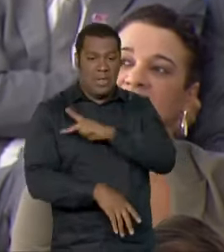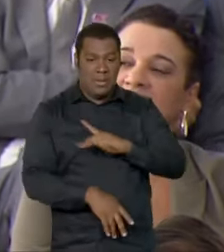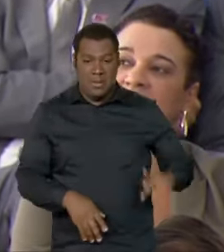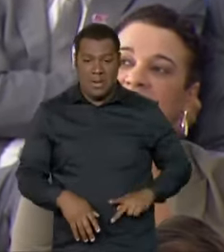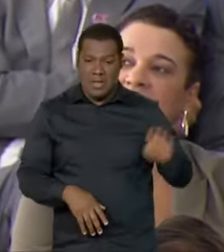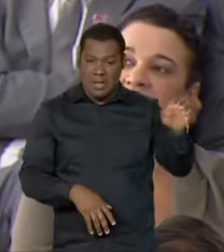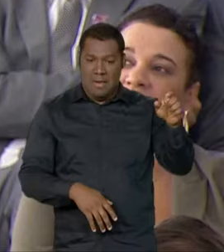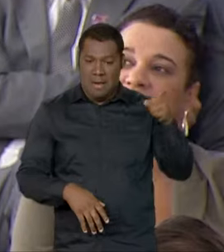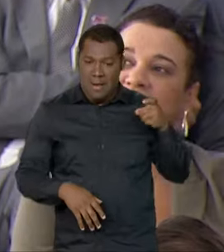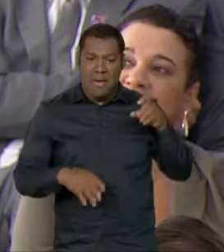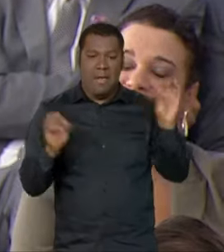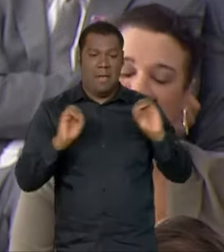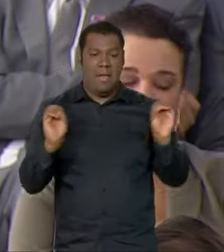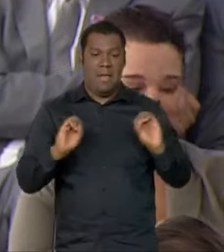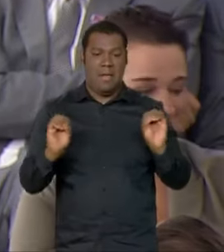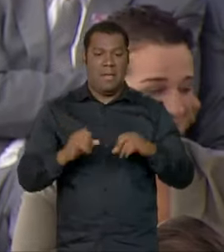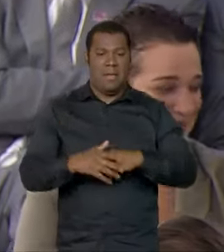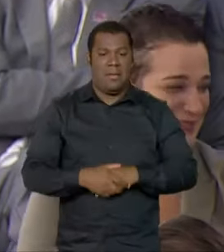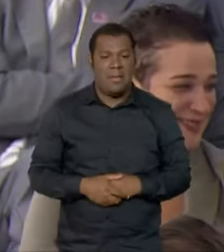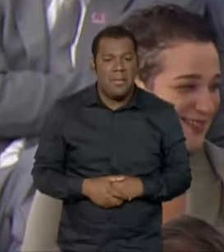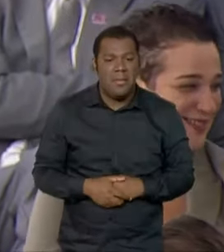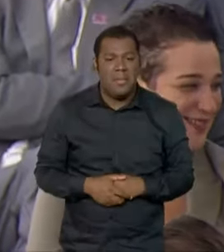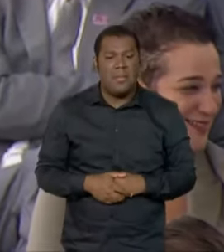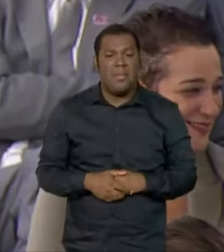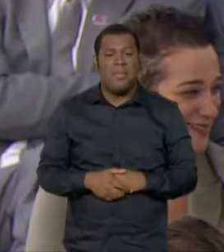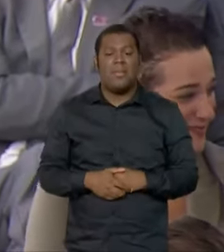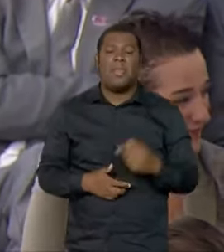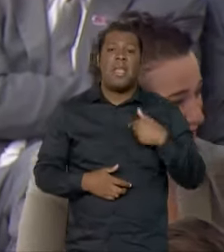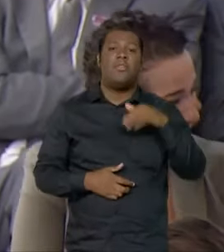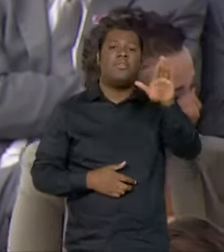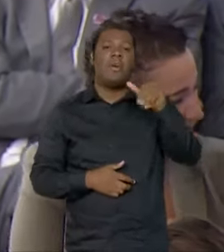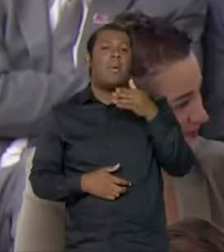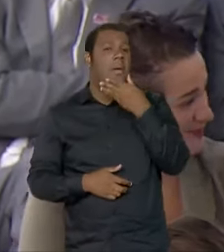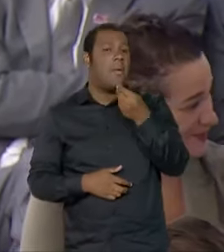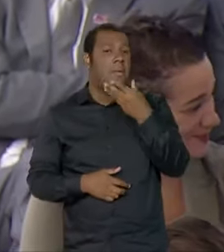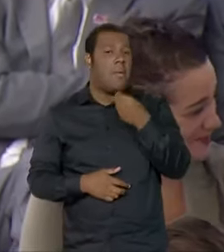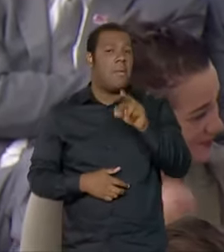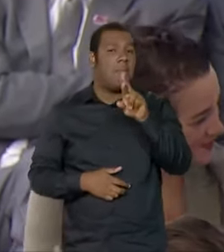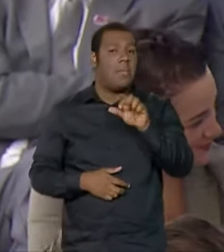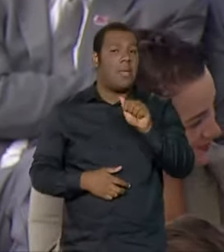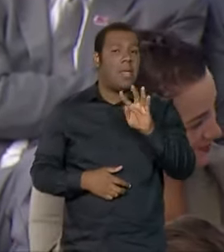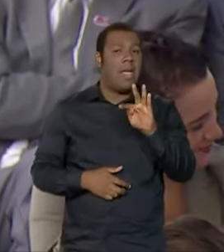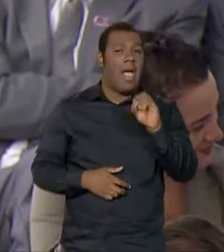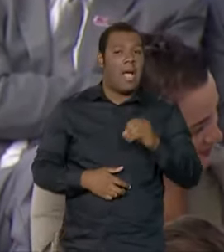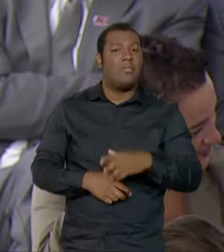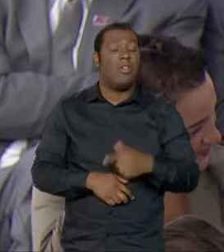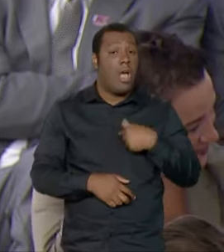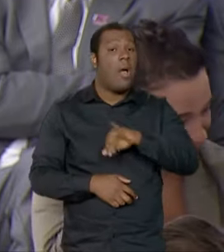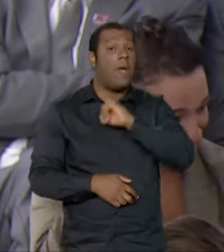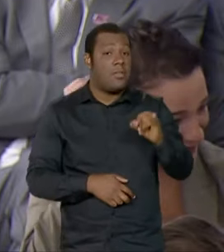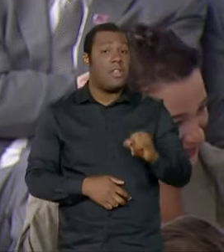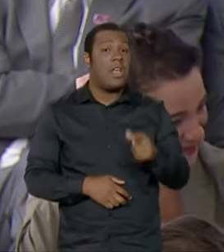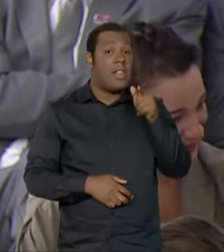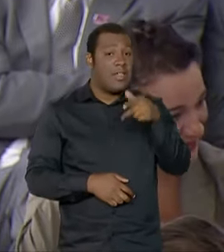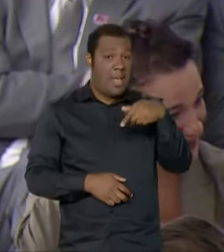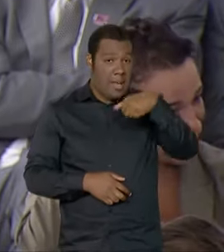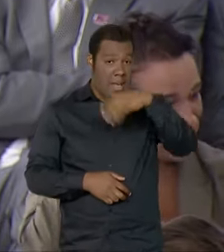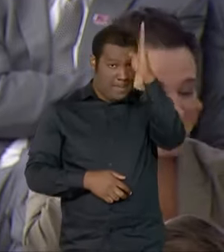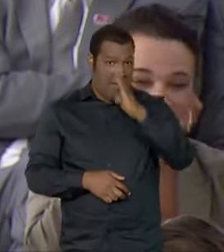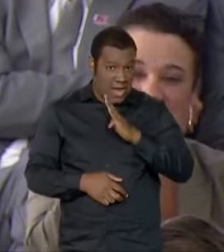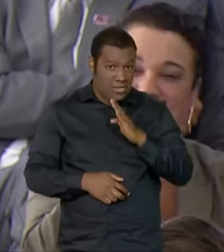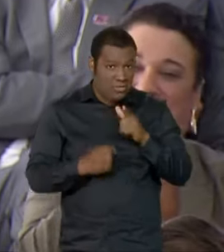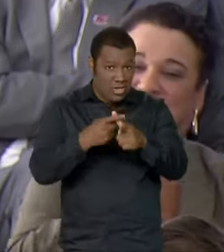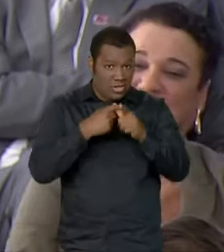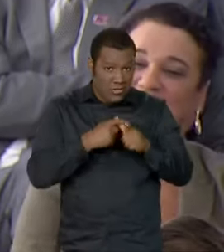o nome era muito sugestivo, Rato. Eu chamei o Rato aqui, eu falei para ele, eu quero pagar a dívida do Brasil. E ele dizia,